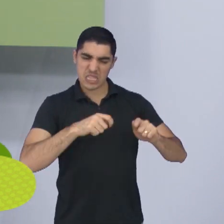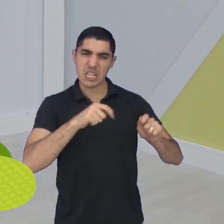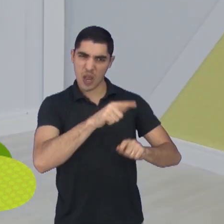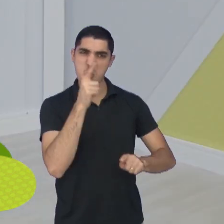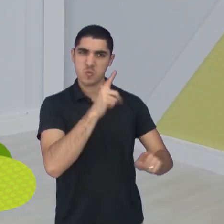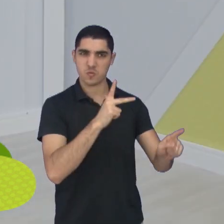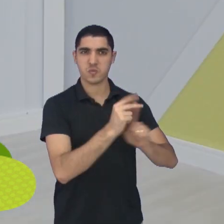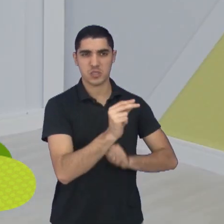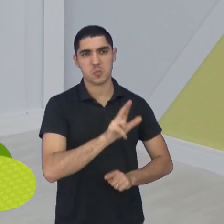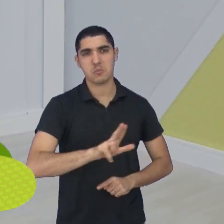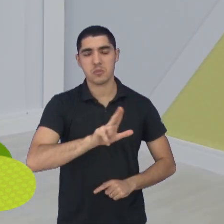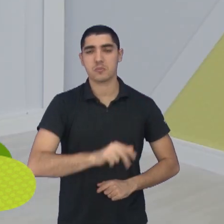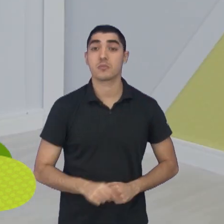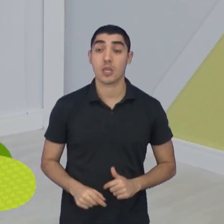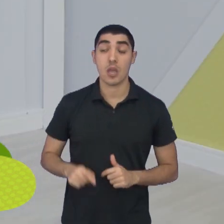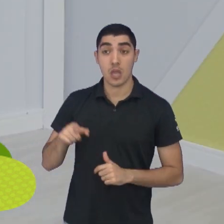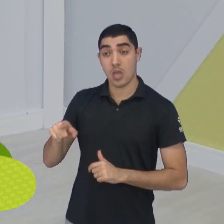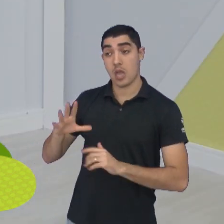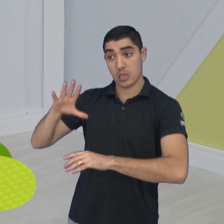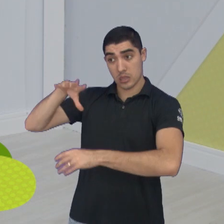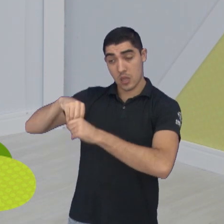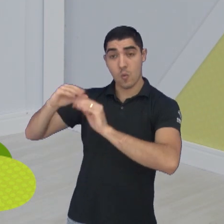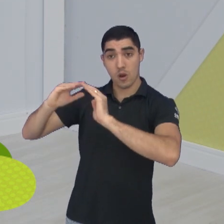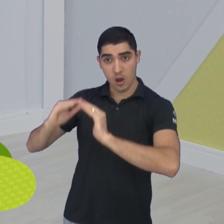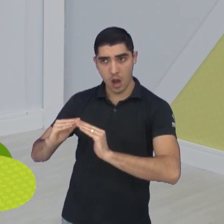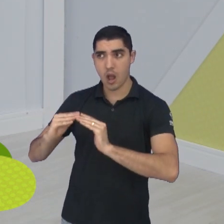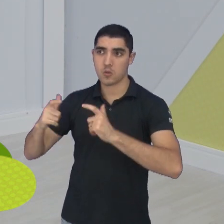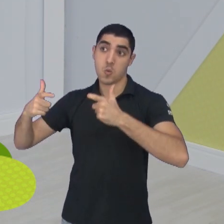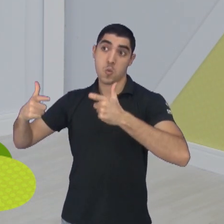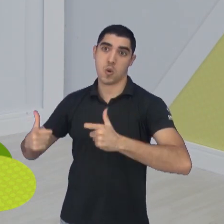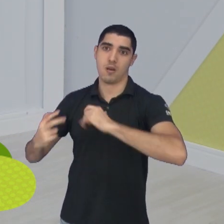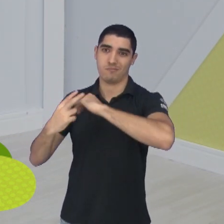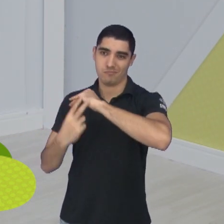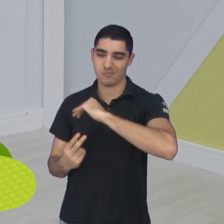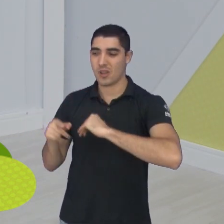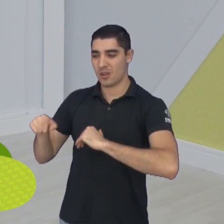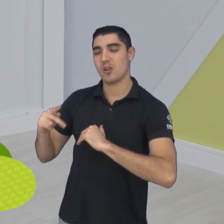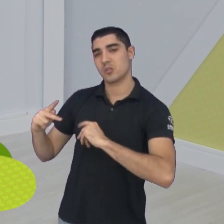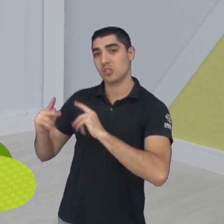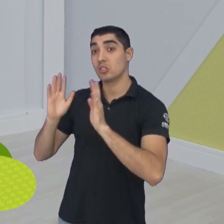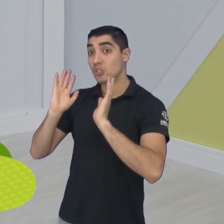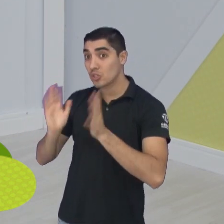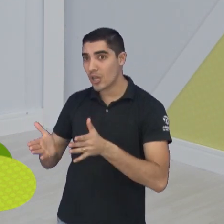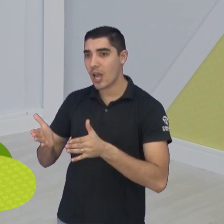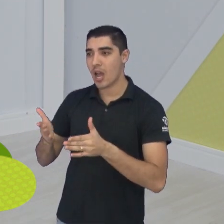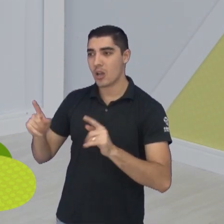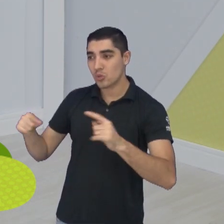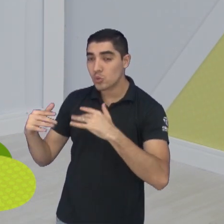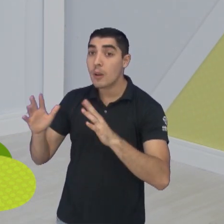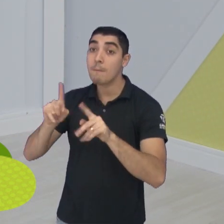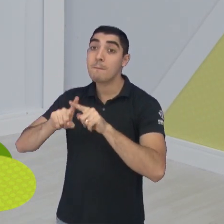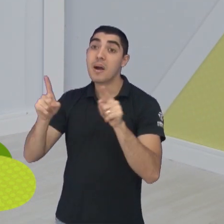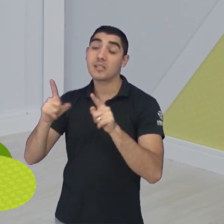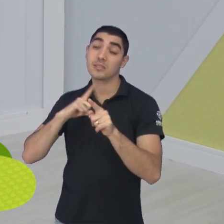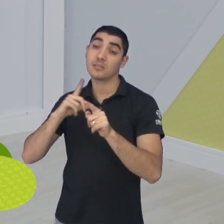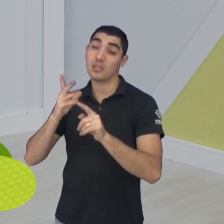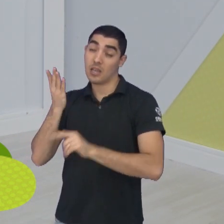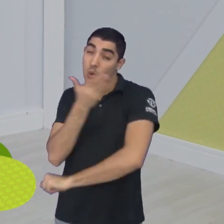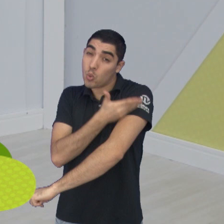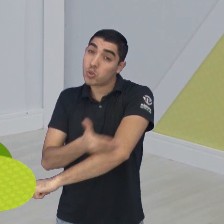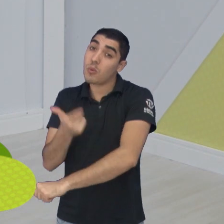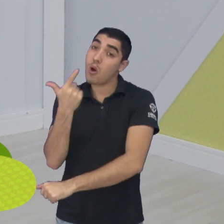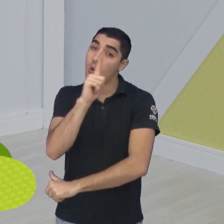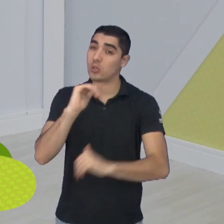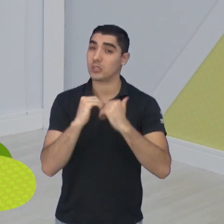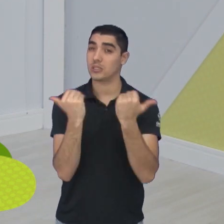vitória. Apesar de ser um jogo em casa, de ser na arena, o time já jogou lá, mas habitualmente joga no tênis clube. Você acha que isso aí pode ser